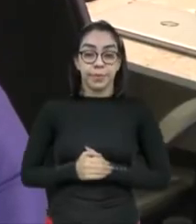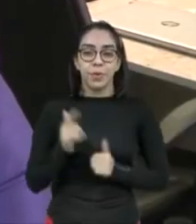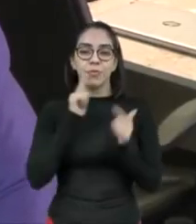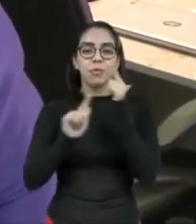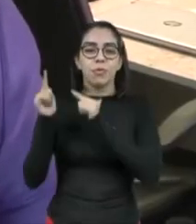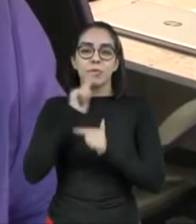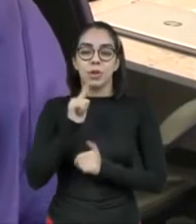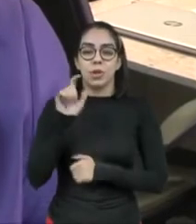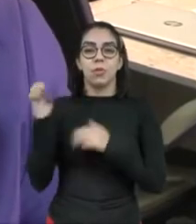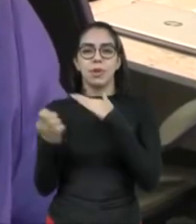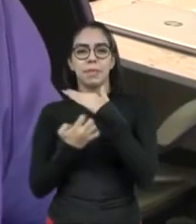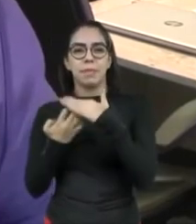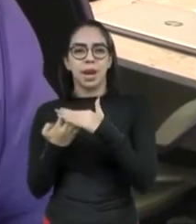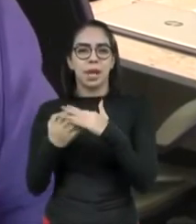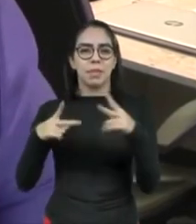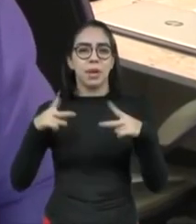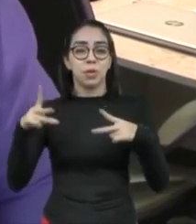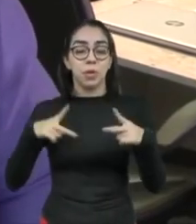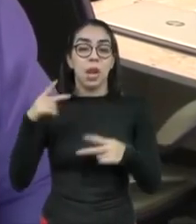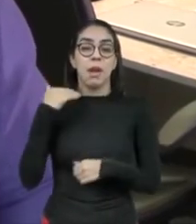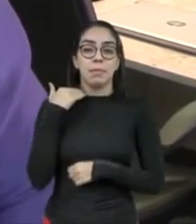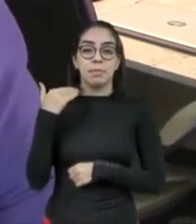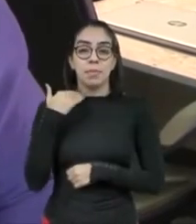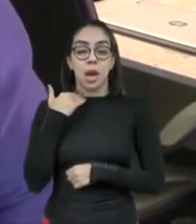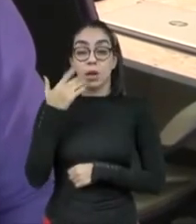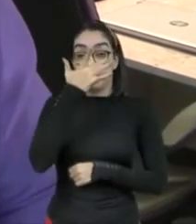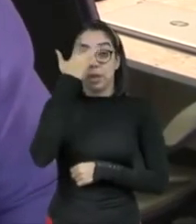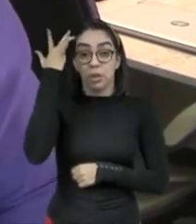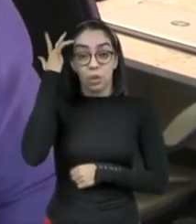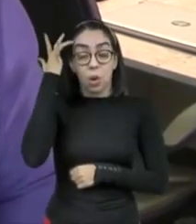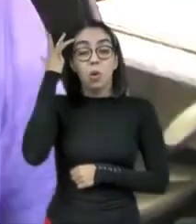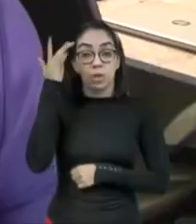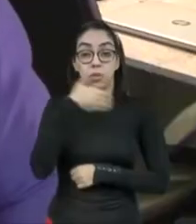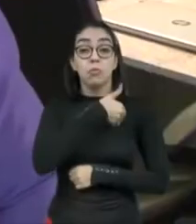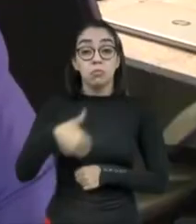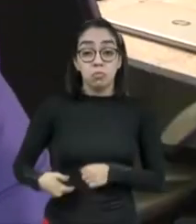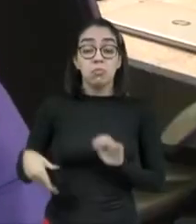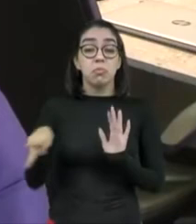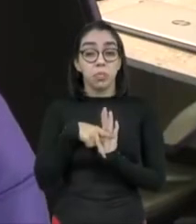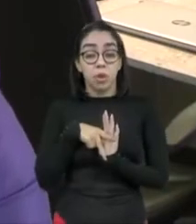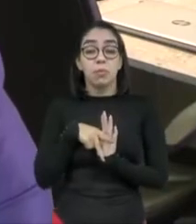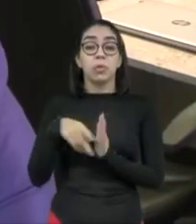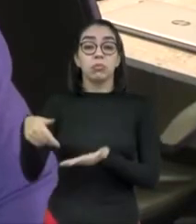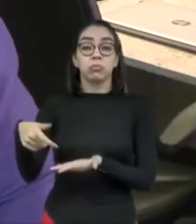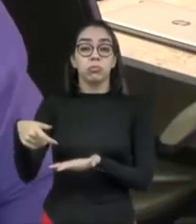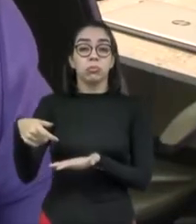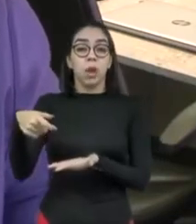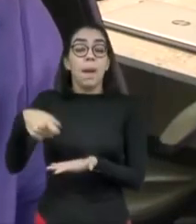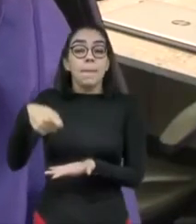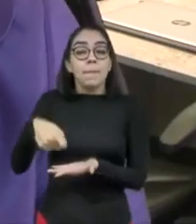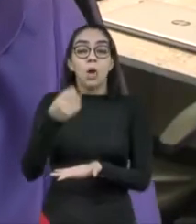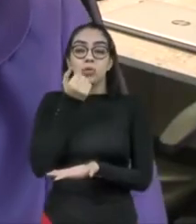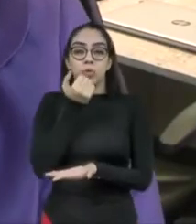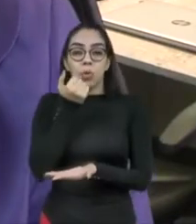os empresários, bancos, magistrados, servidores, funcionários, mais de 41 toneladas de